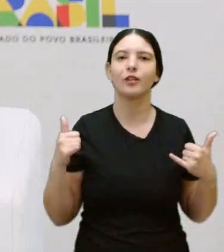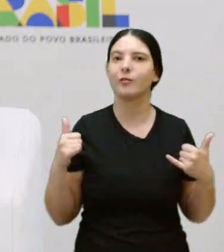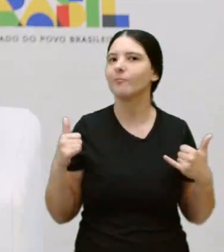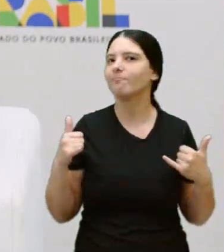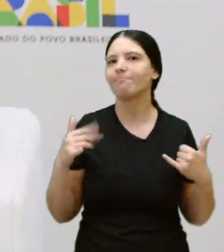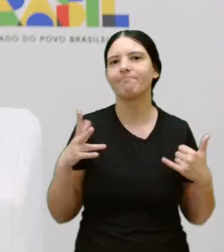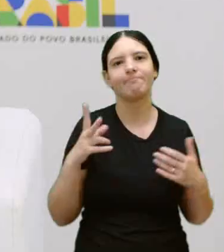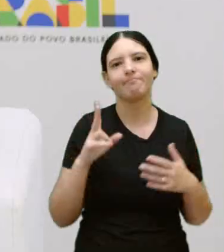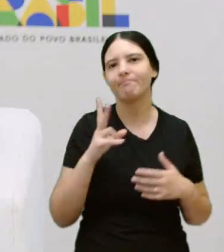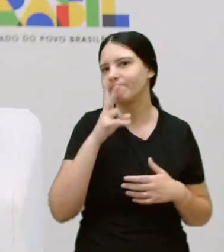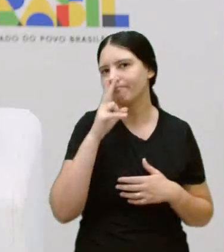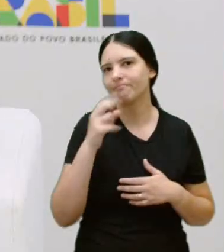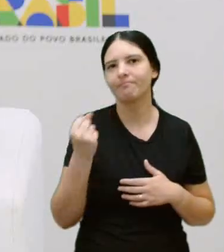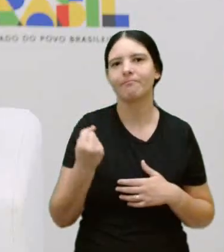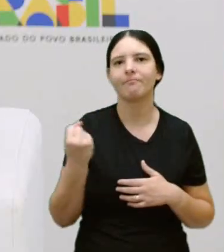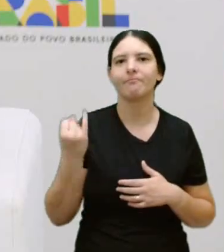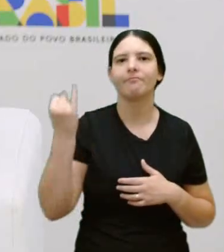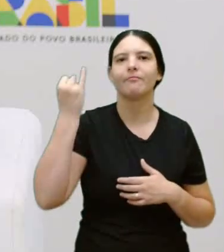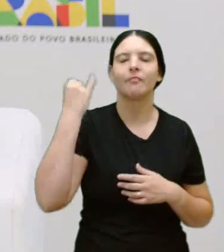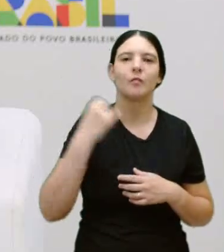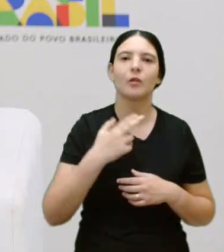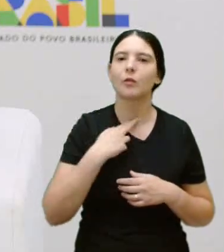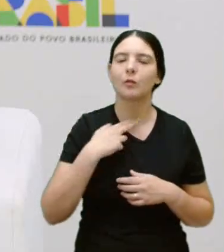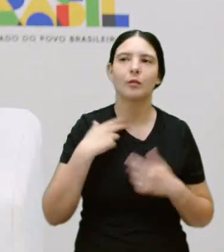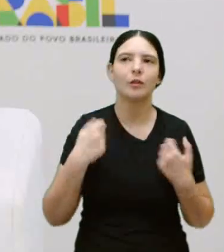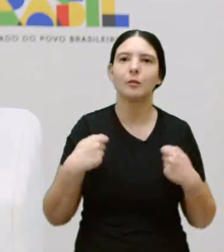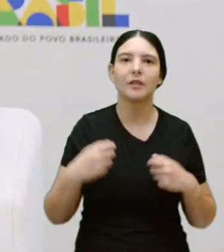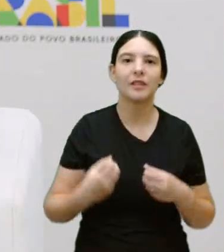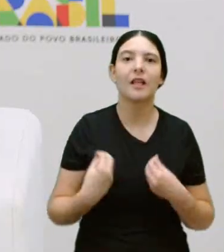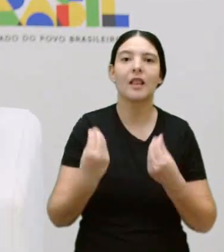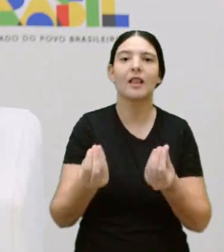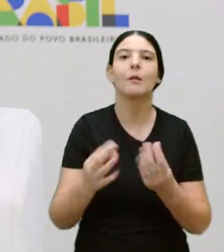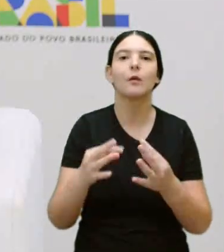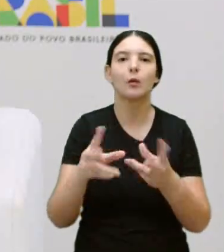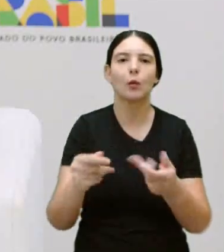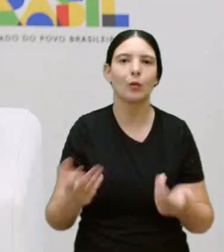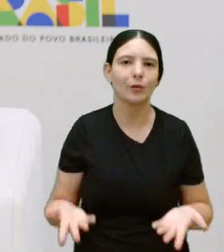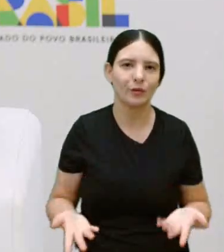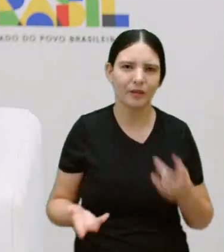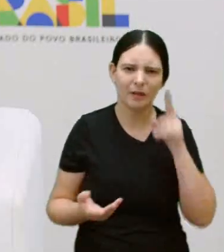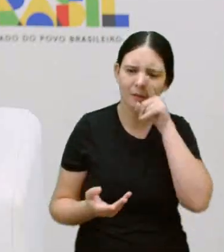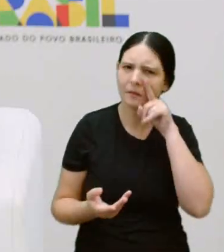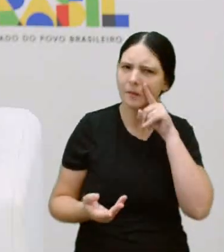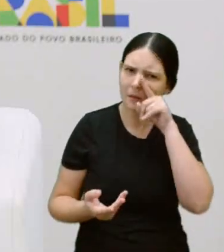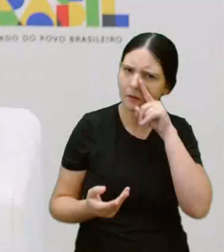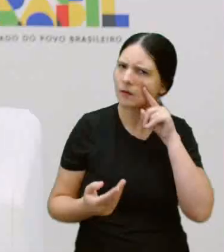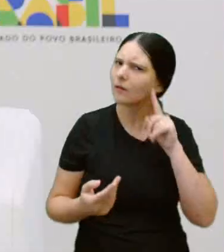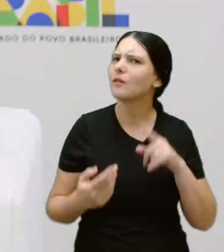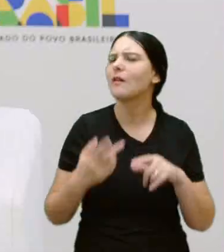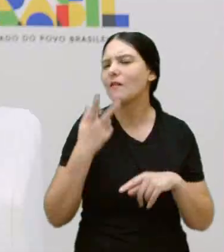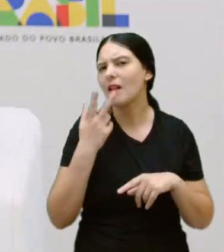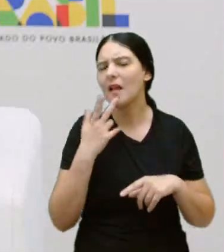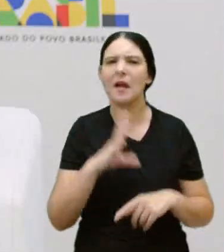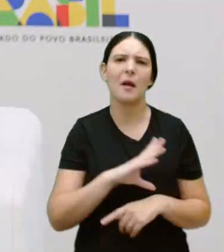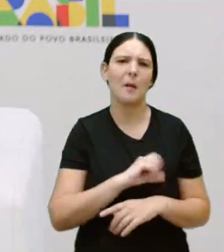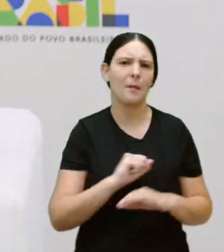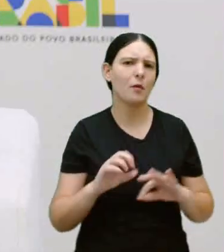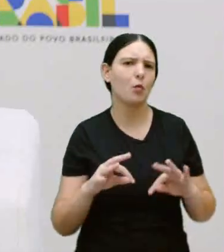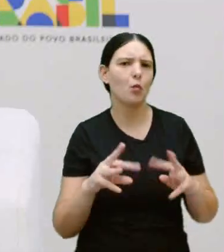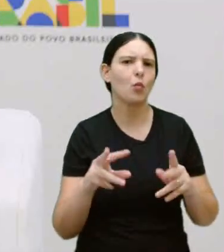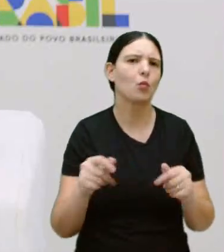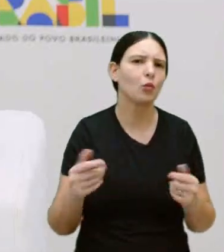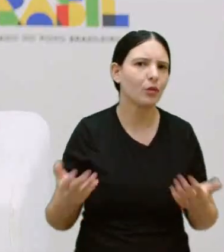é necessário dar para todo mundo. É perigoso até dizer isso. Porque muita gente que diz que ama todo mundo tem